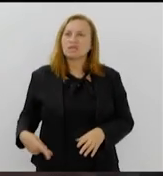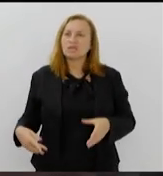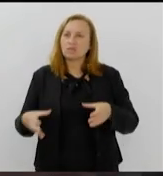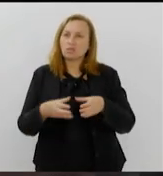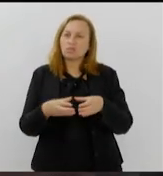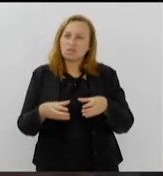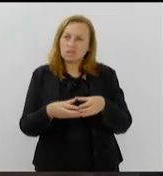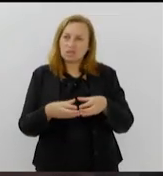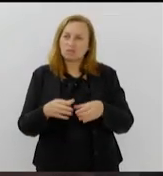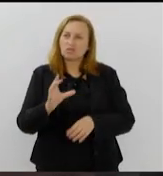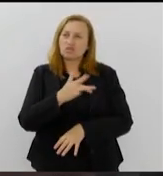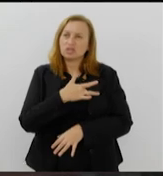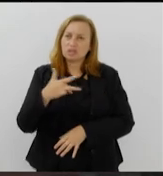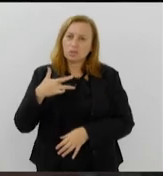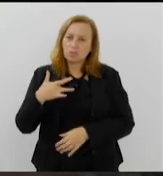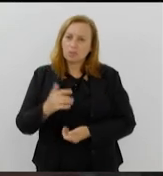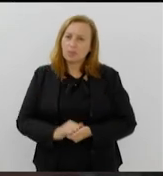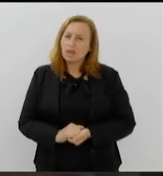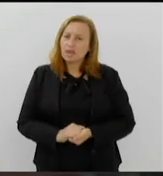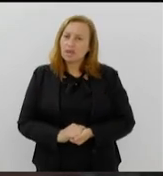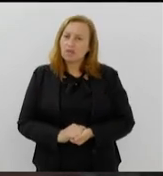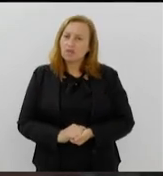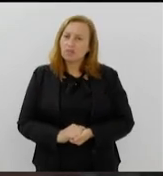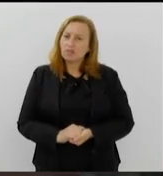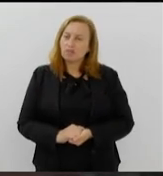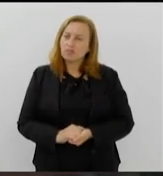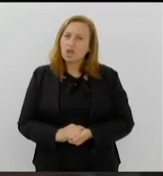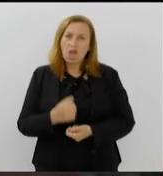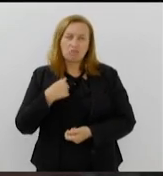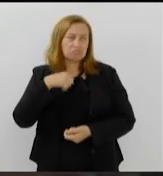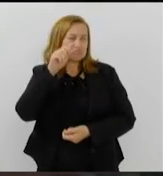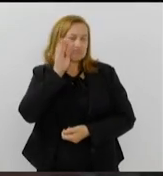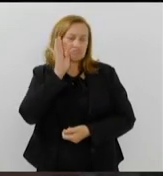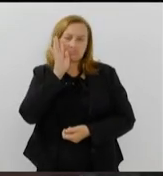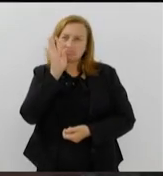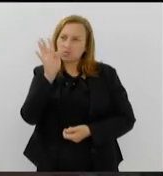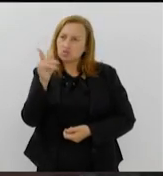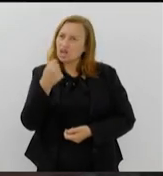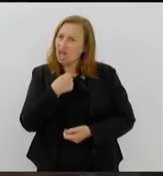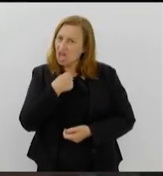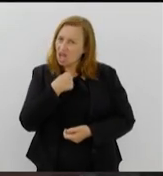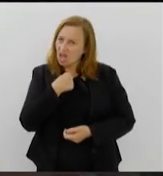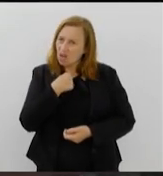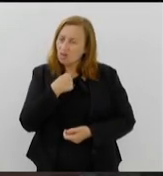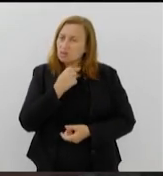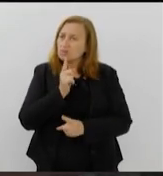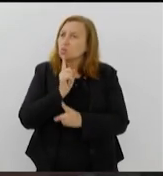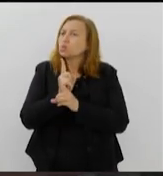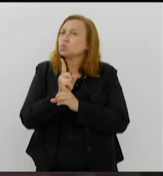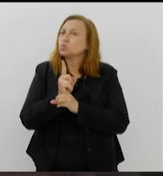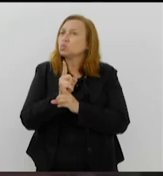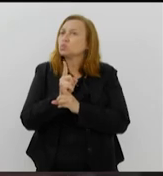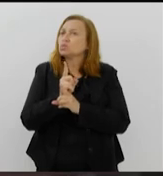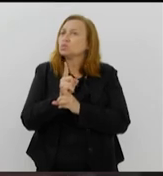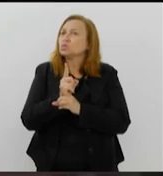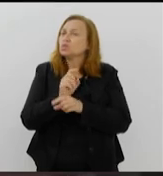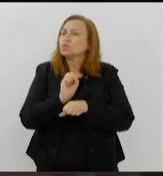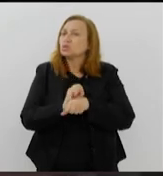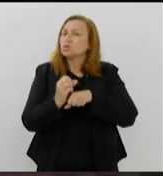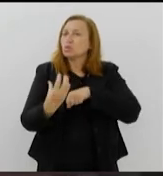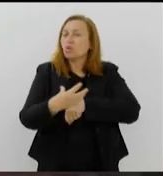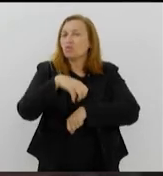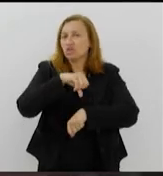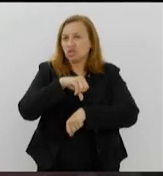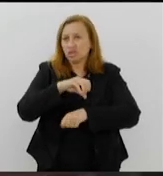E na Comissão de Saúde, eu não imaginava que eu fosse encontrar a